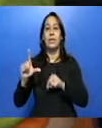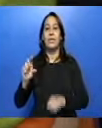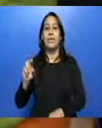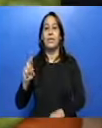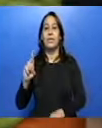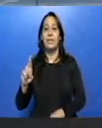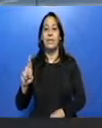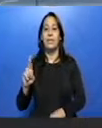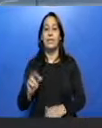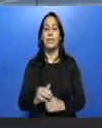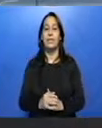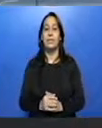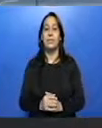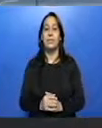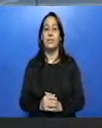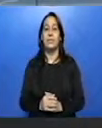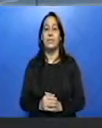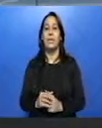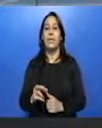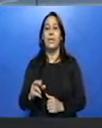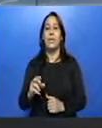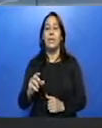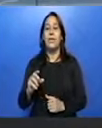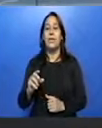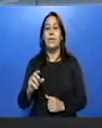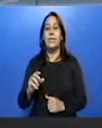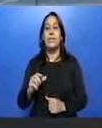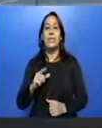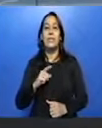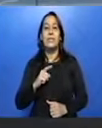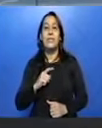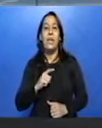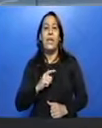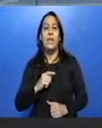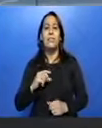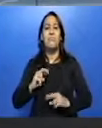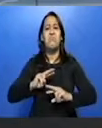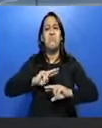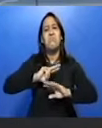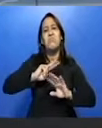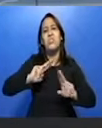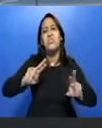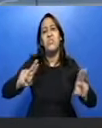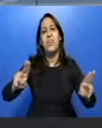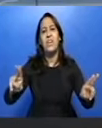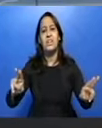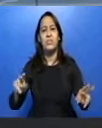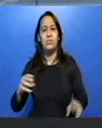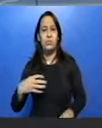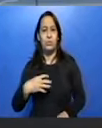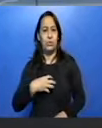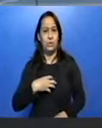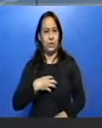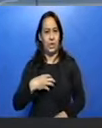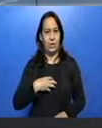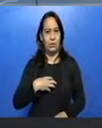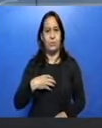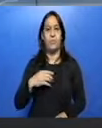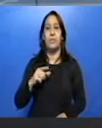É que a letra R, ela tem várias roupagens, vamos dizer assim. Ela tem esse